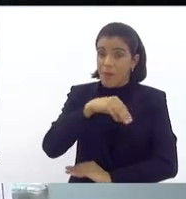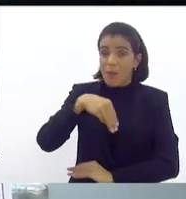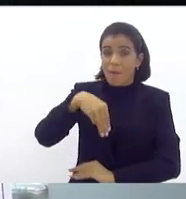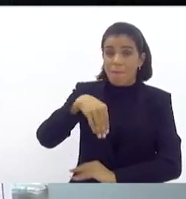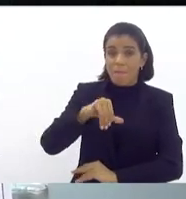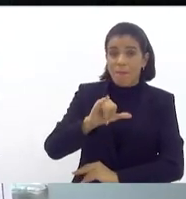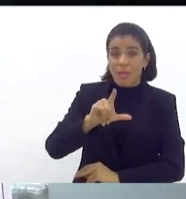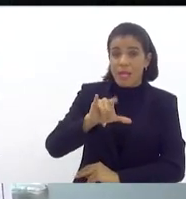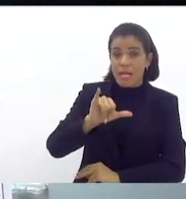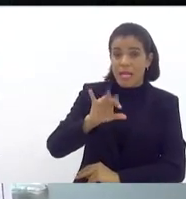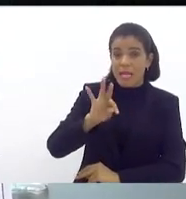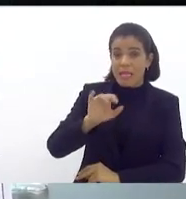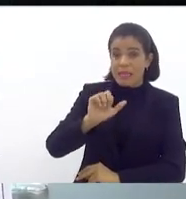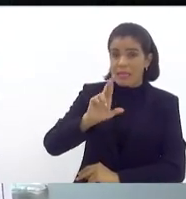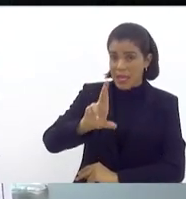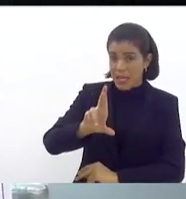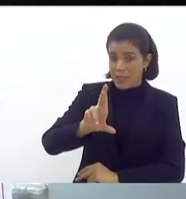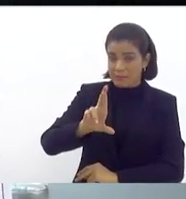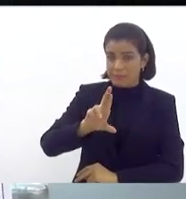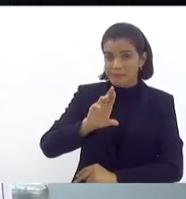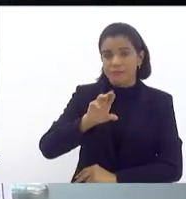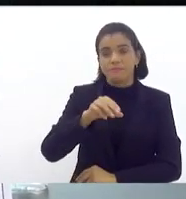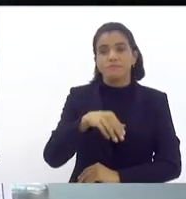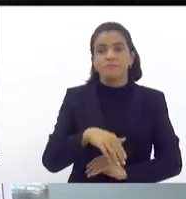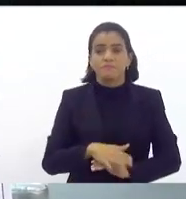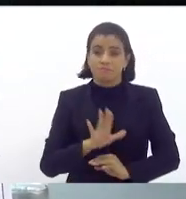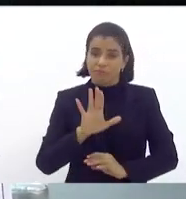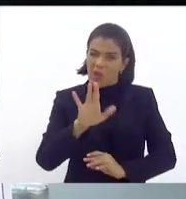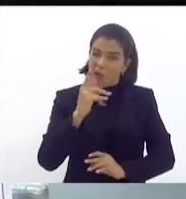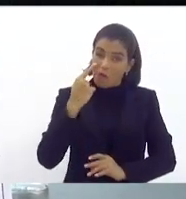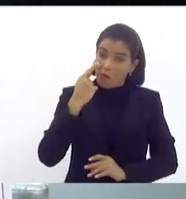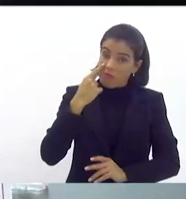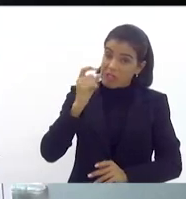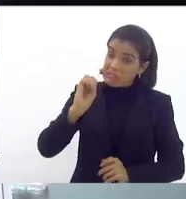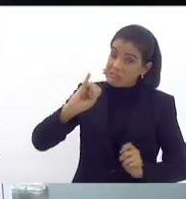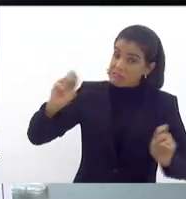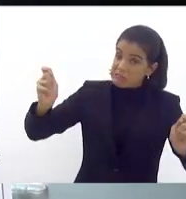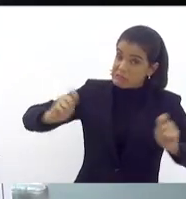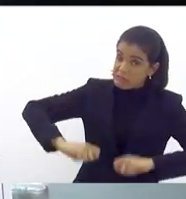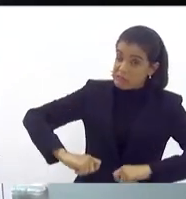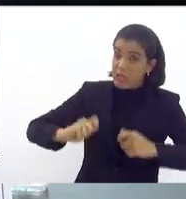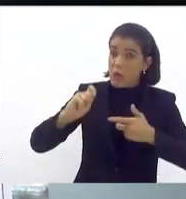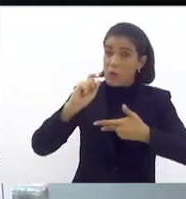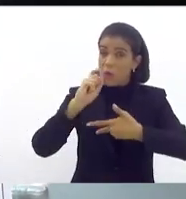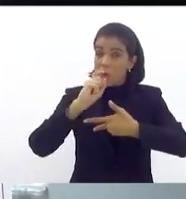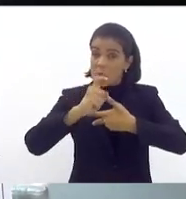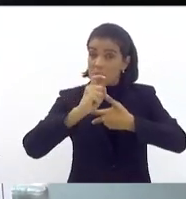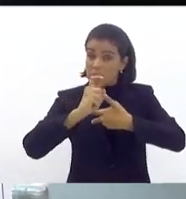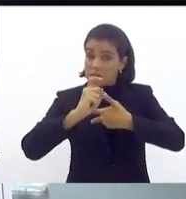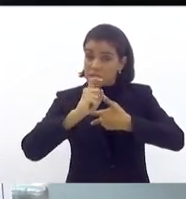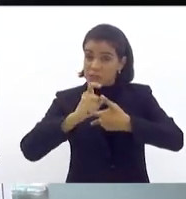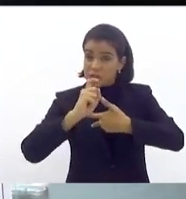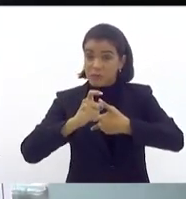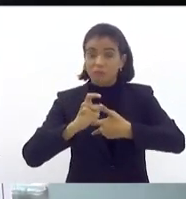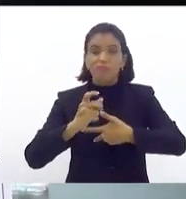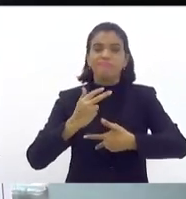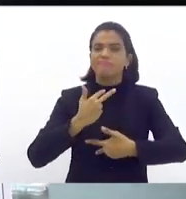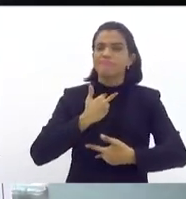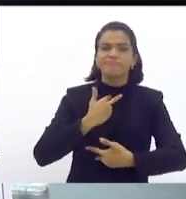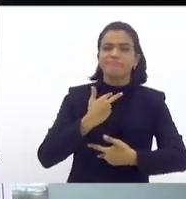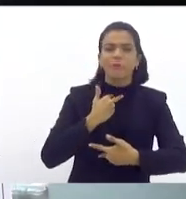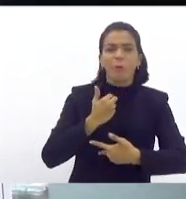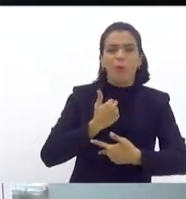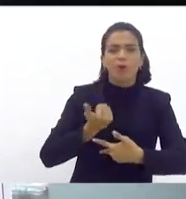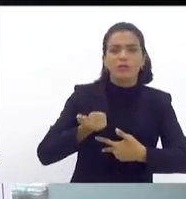Vamos partir da premissa dessa possibilidade, né? Que o Poder Executivo não possa